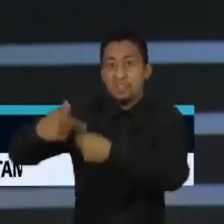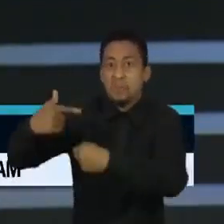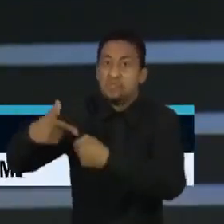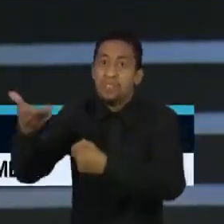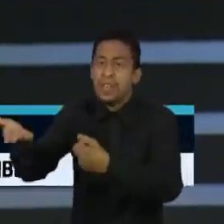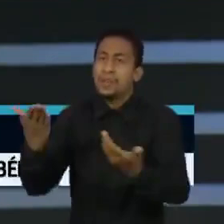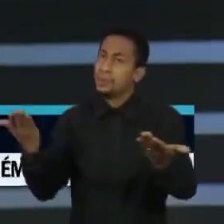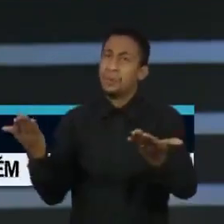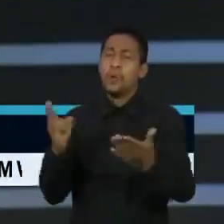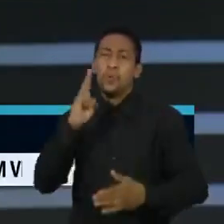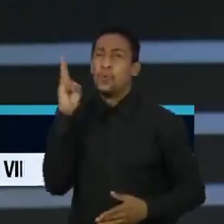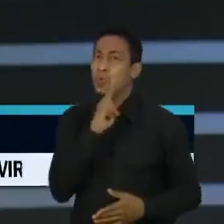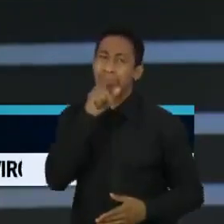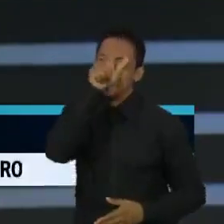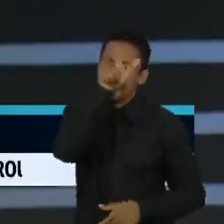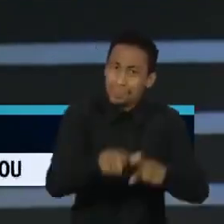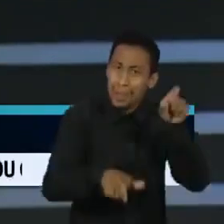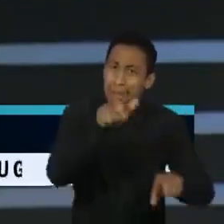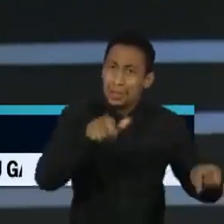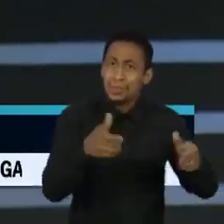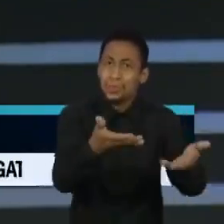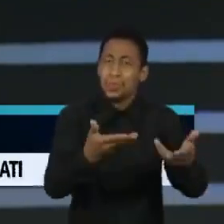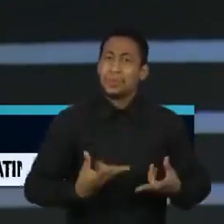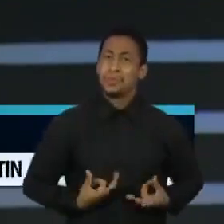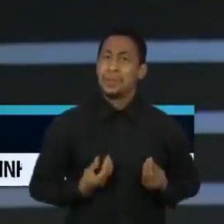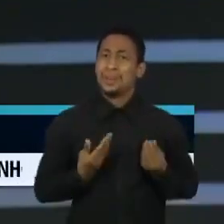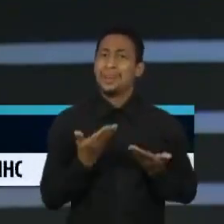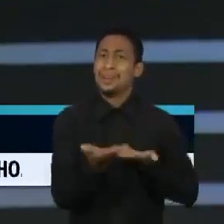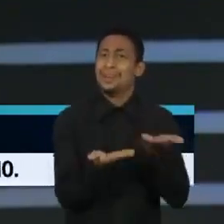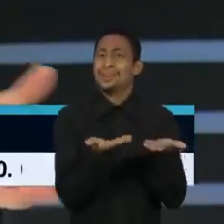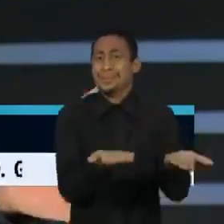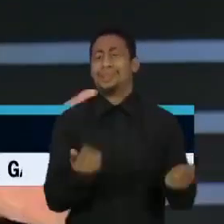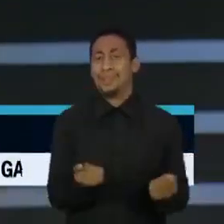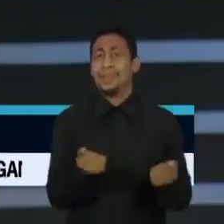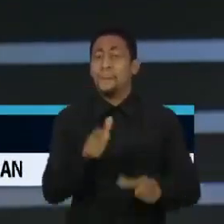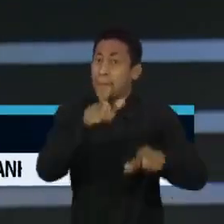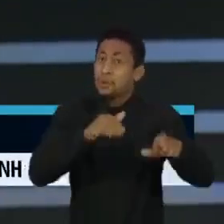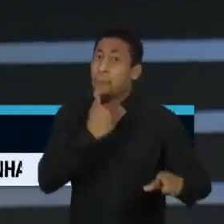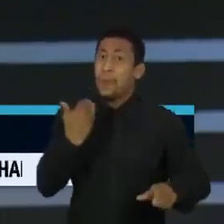isso é muito mais urgente, porque estão, como nós falamos aqui, pessoas morrendo, meu Deus do céu.